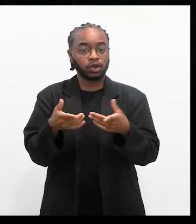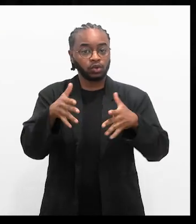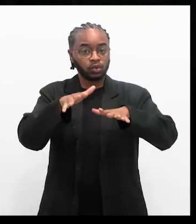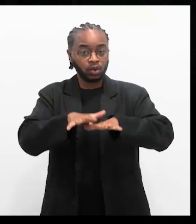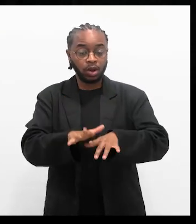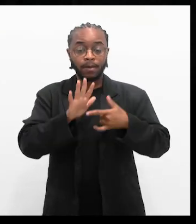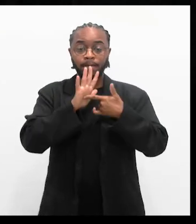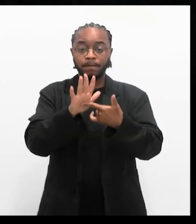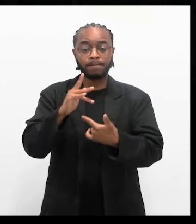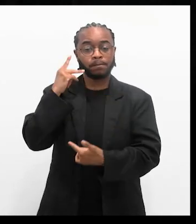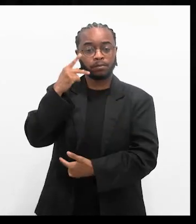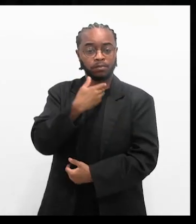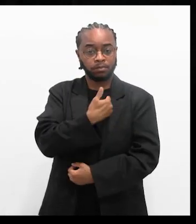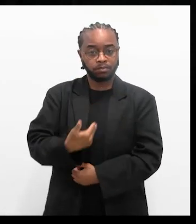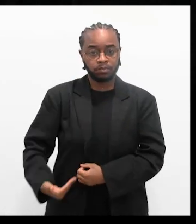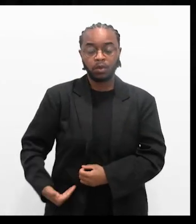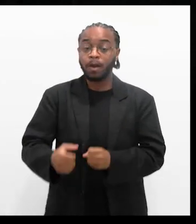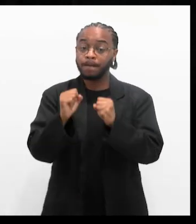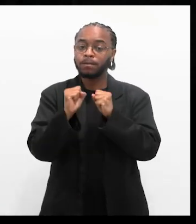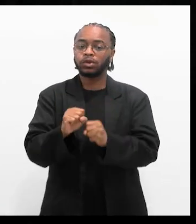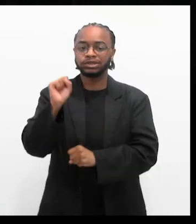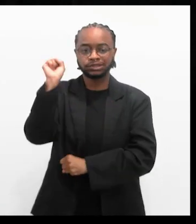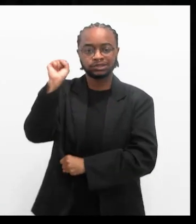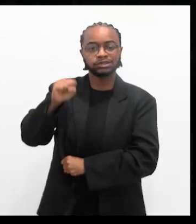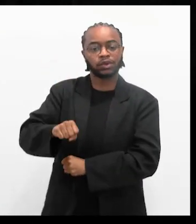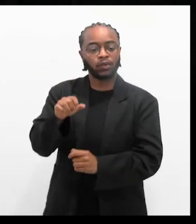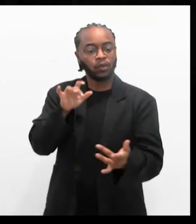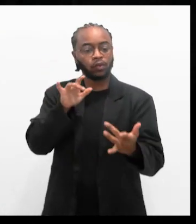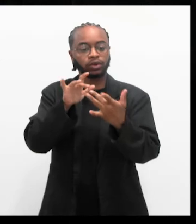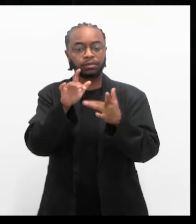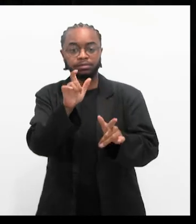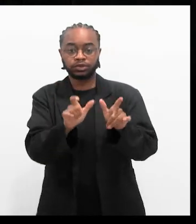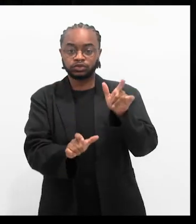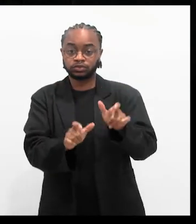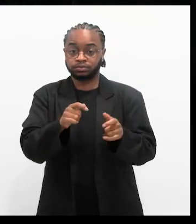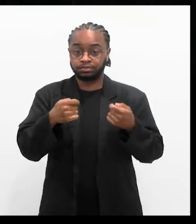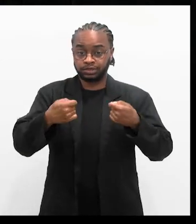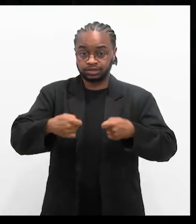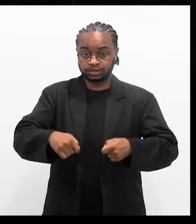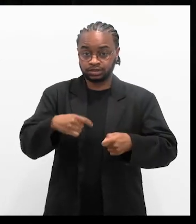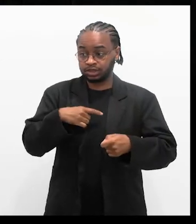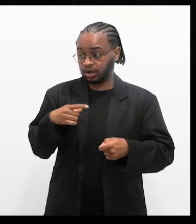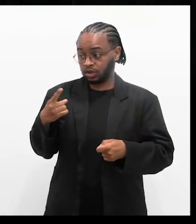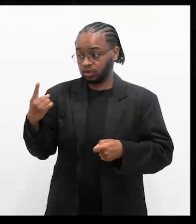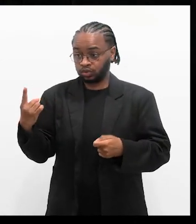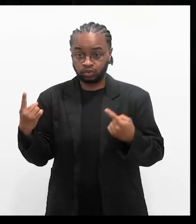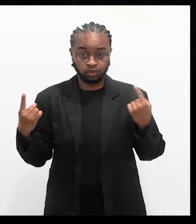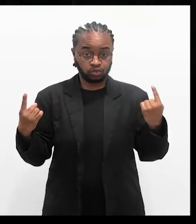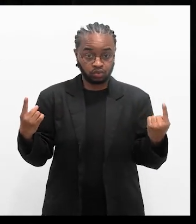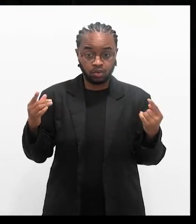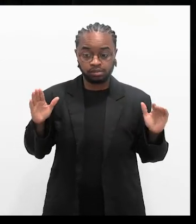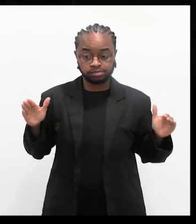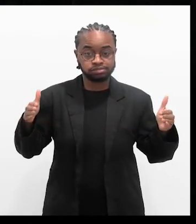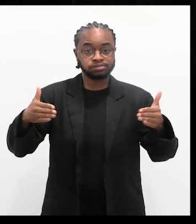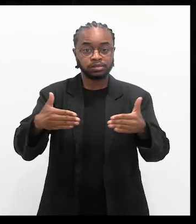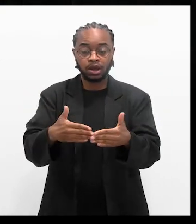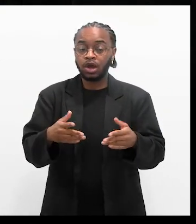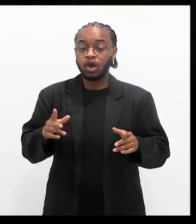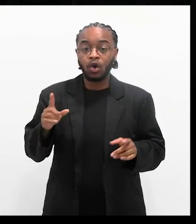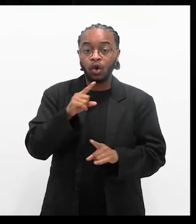que políticas públicas podem sim alcançar quem mais precisa. Duas trajetórias e um mesmo